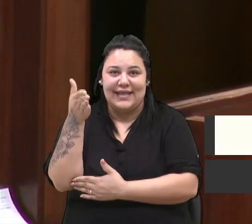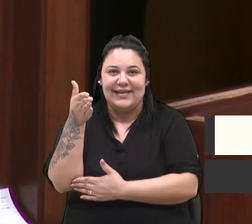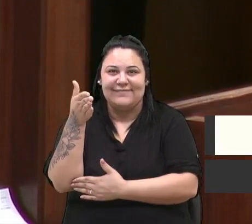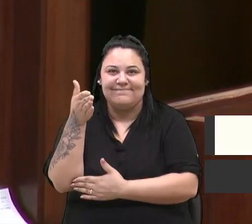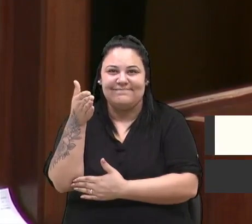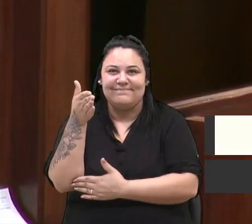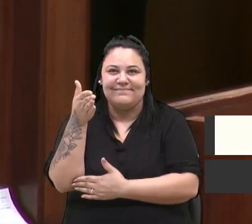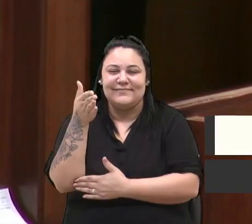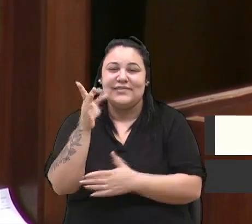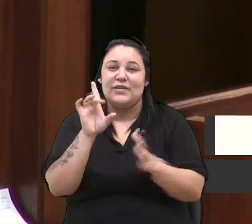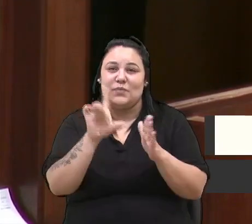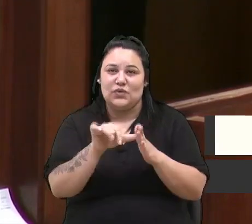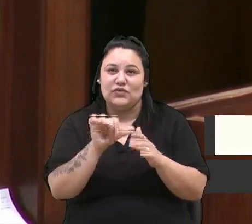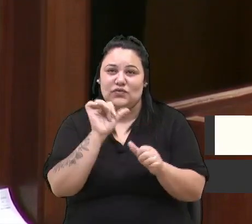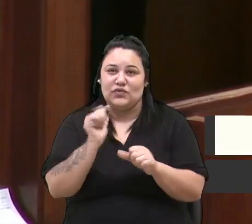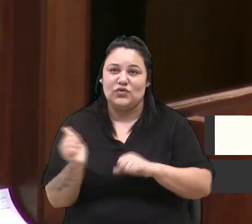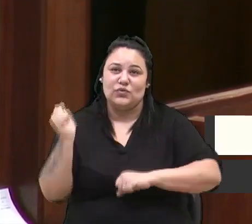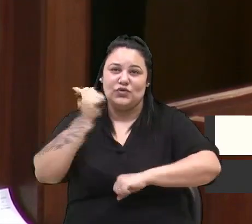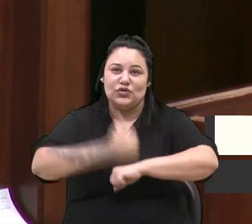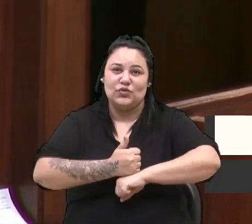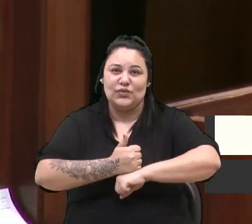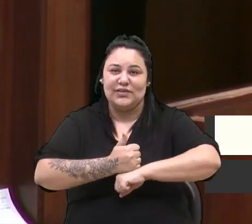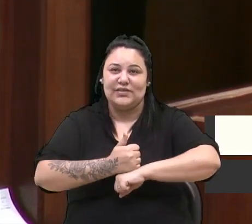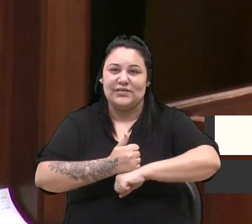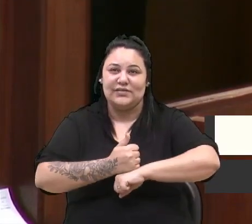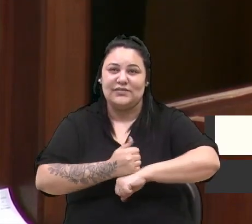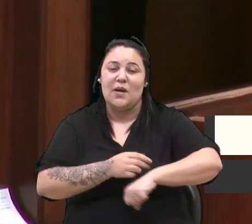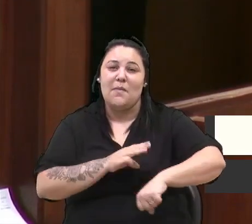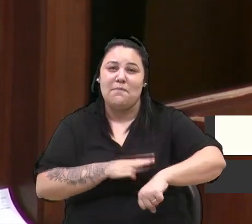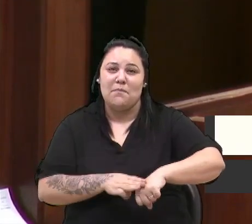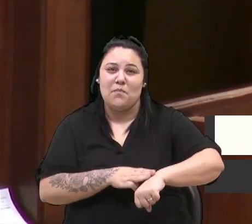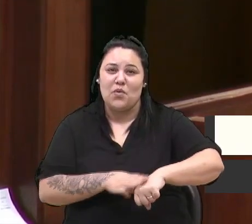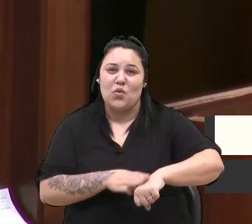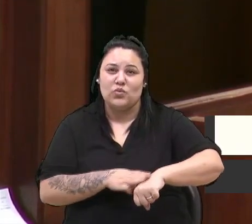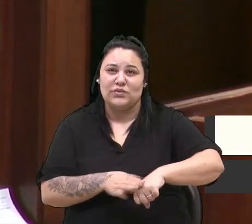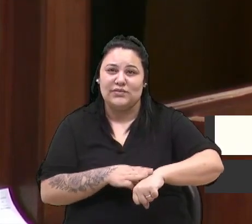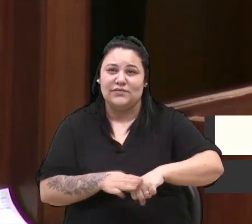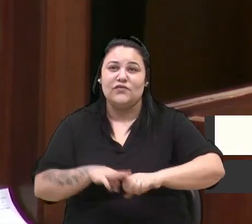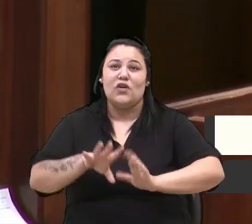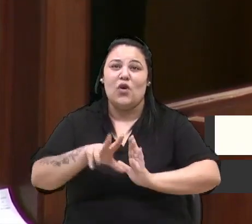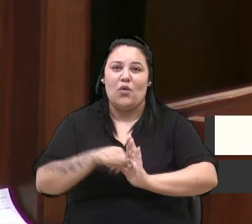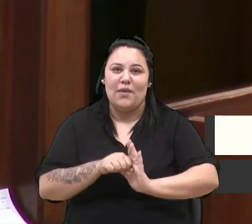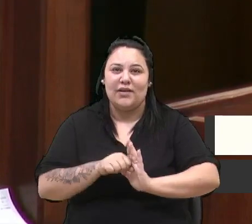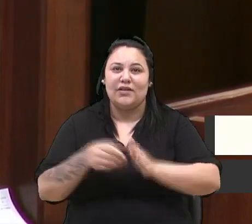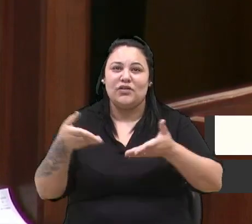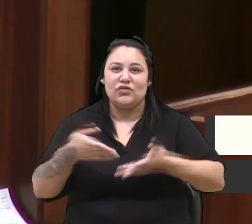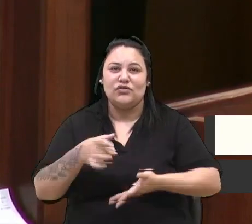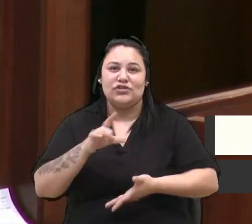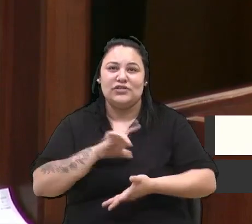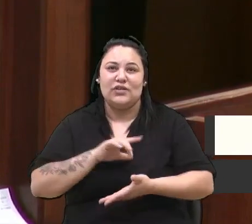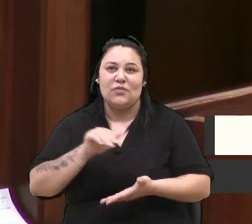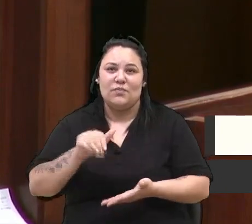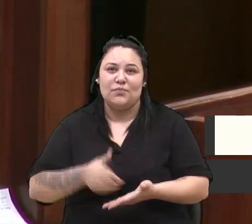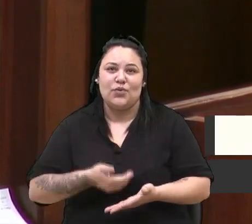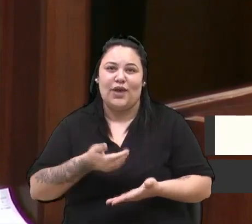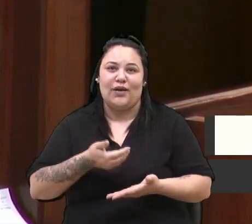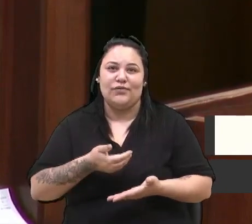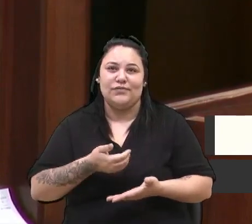de bronze, até ela ter sido roubada, e hoje a gente tem um buraco.